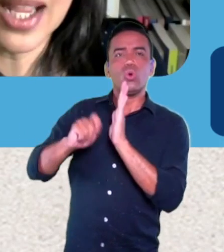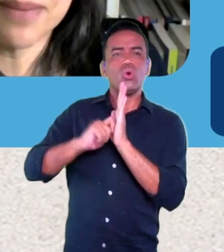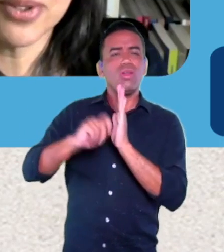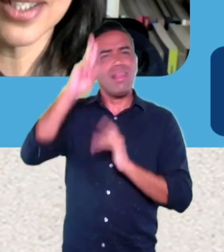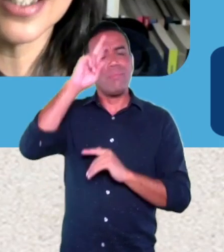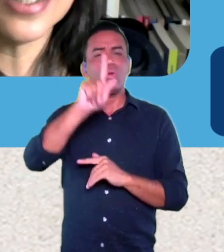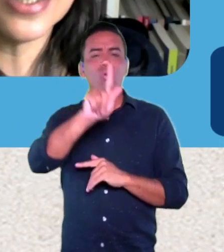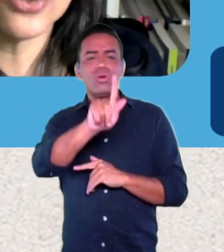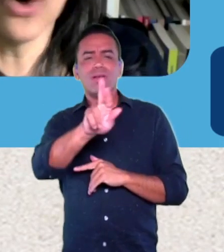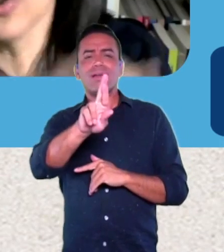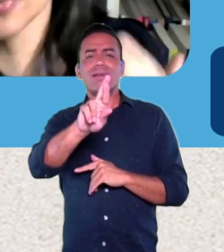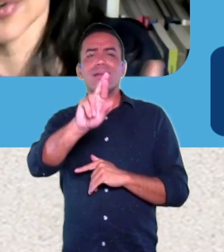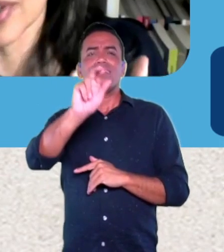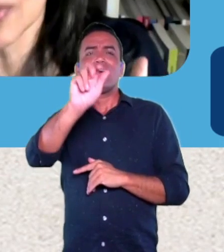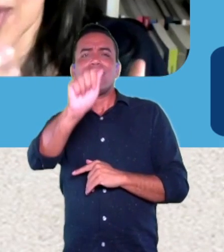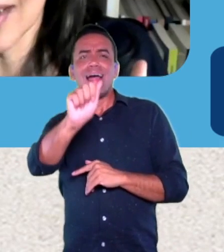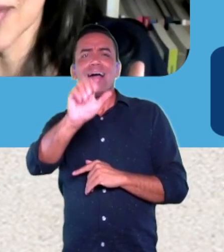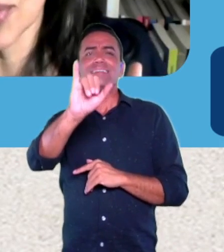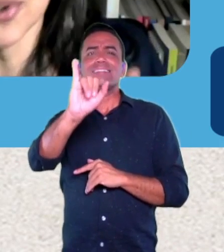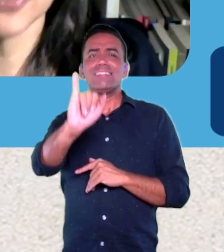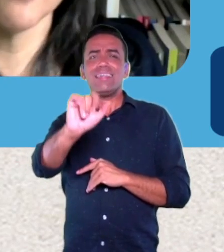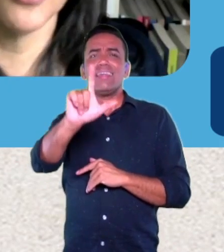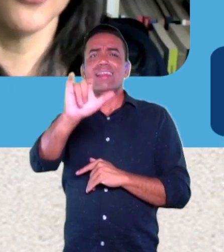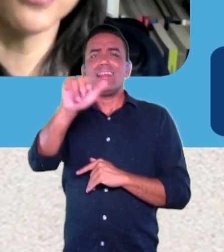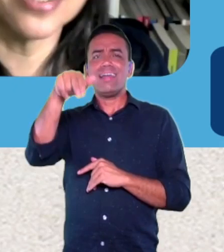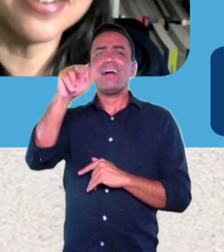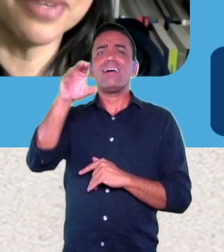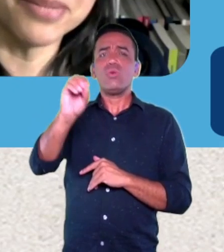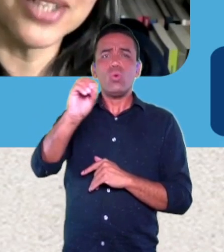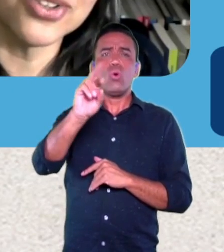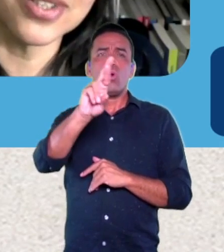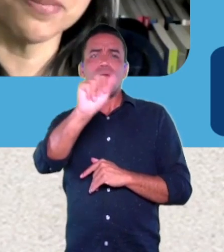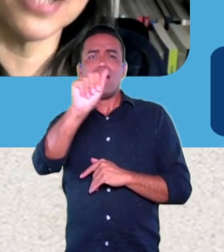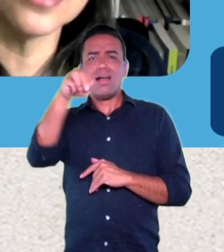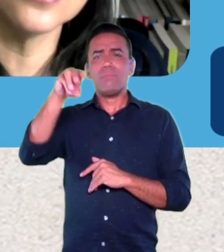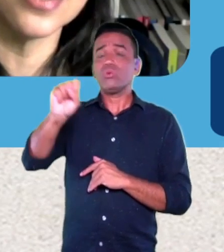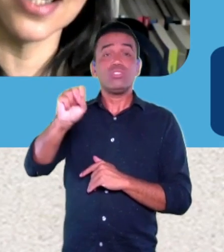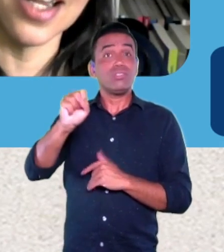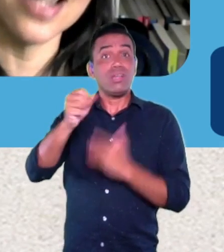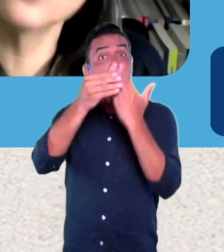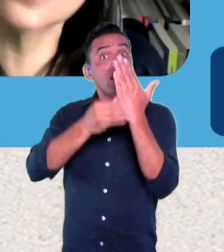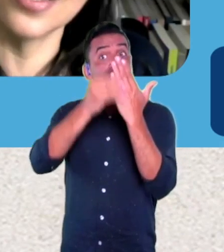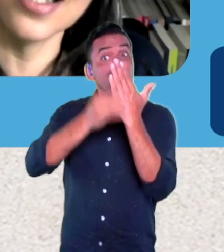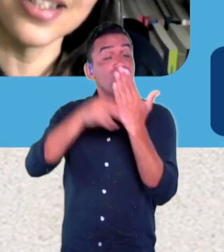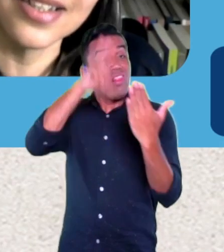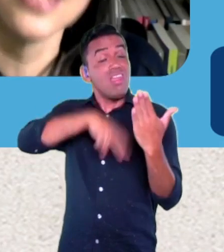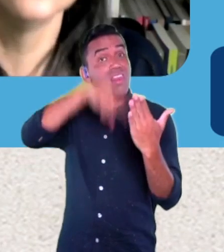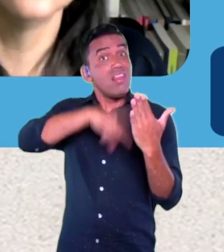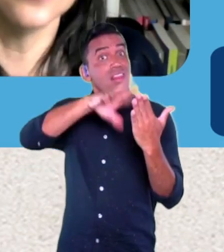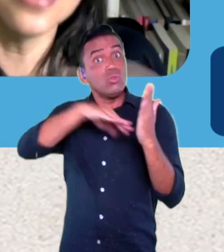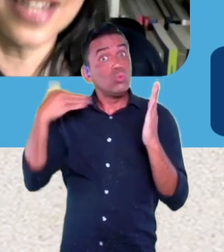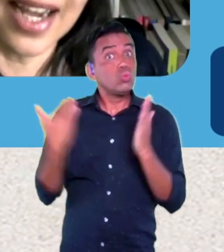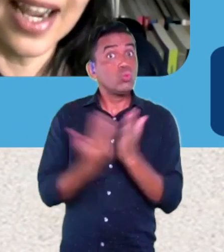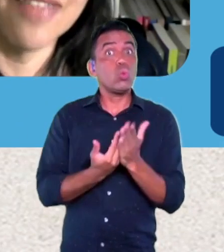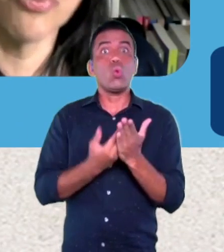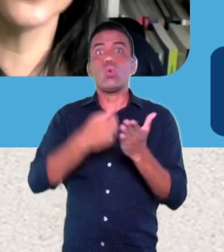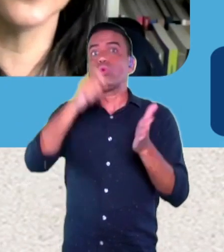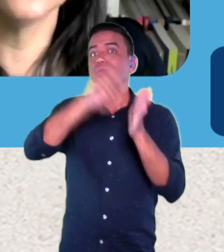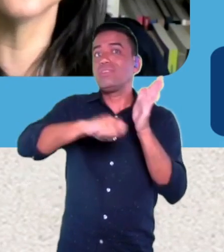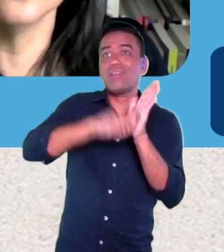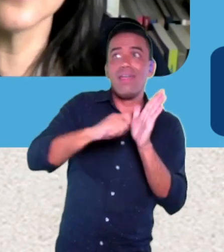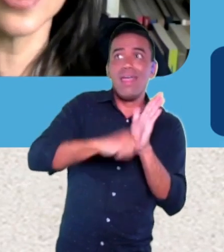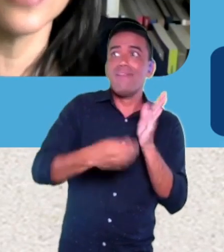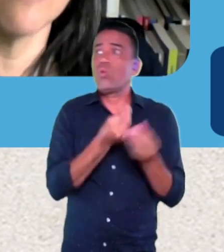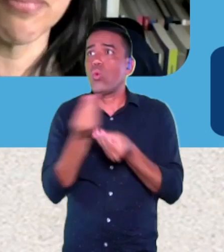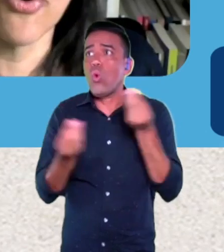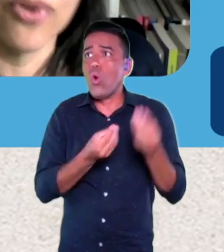Ramos, uma época, e li todo, eu ia um atrás do outro, né, meio obsessivamente, assim, para entender quem era esse cara, o que ele escreve, por que